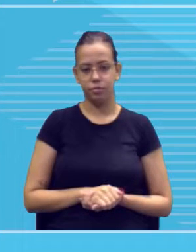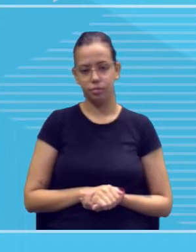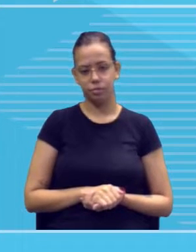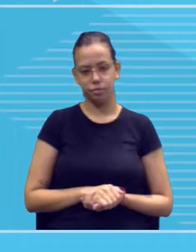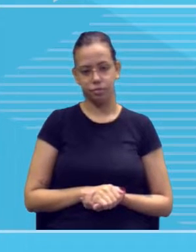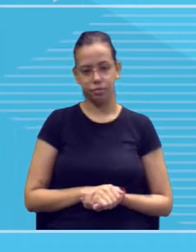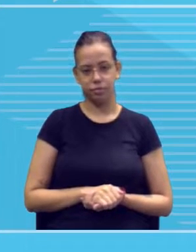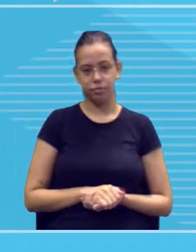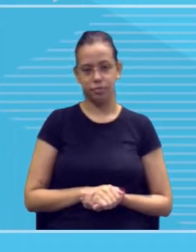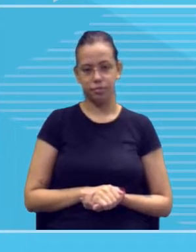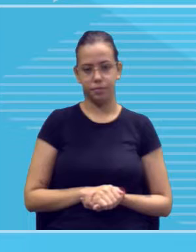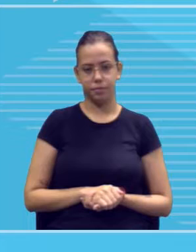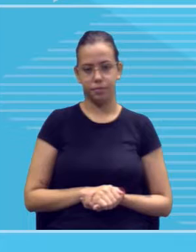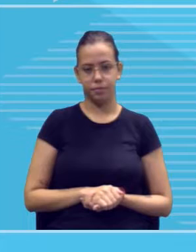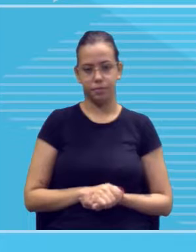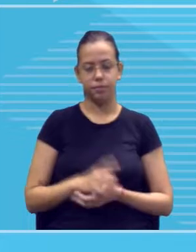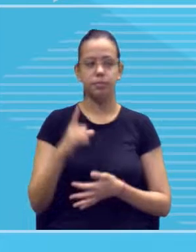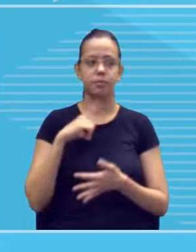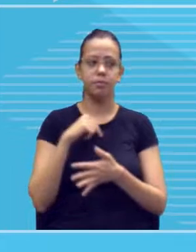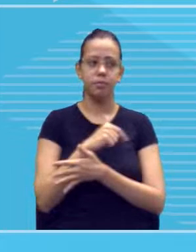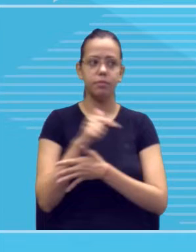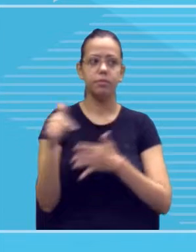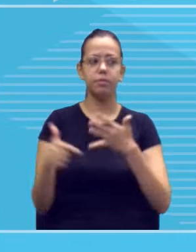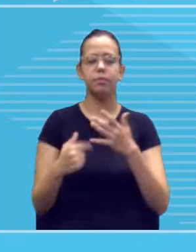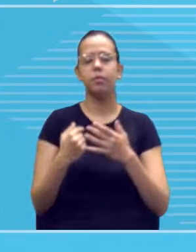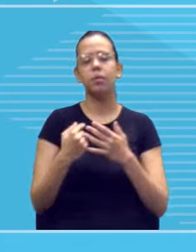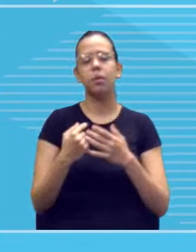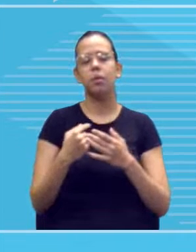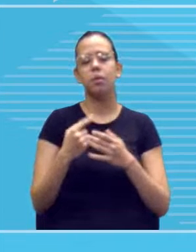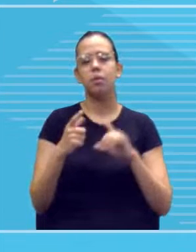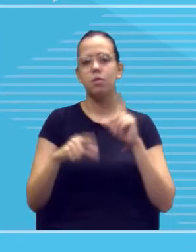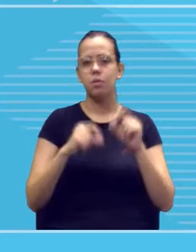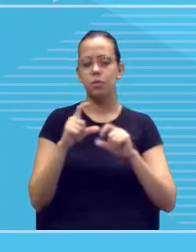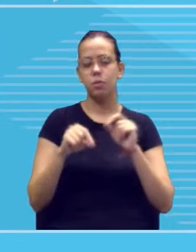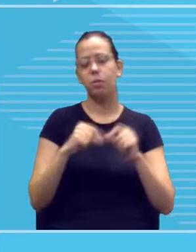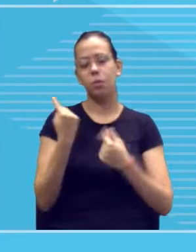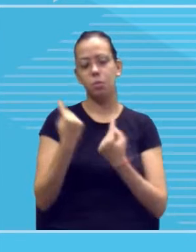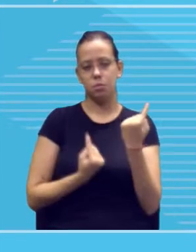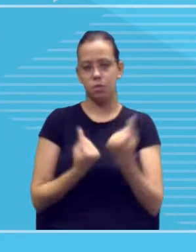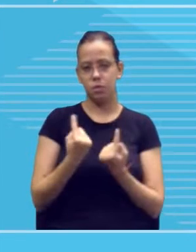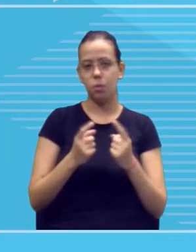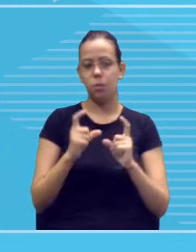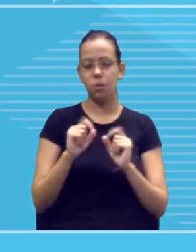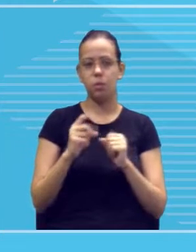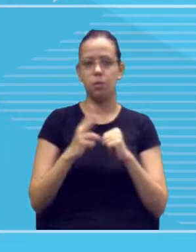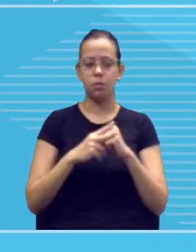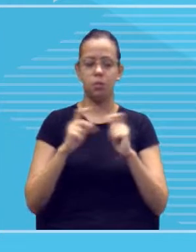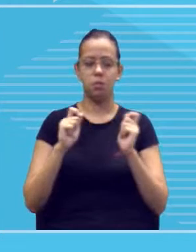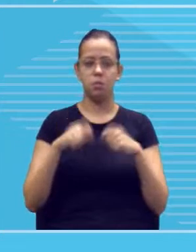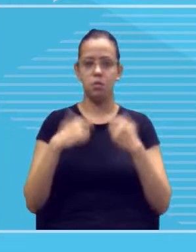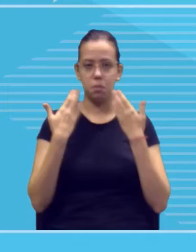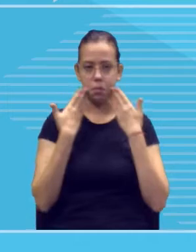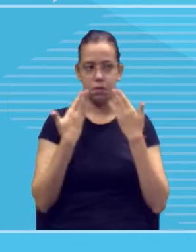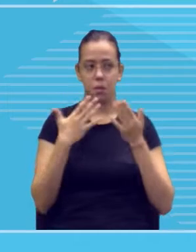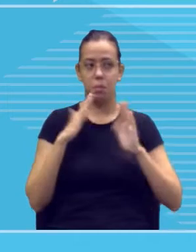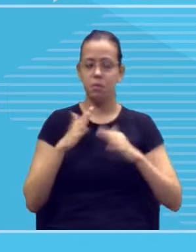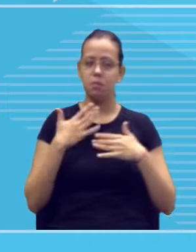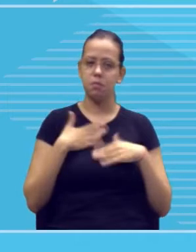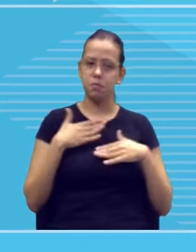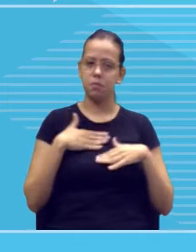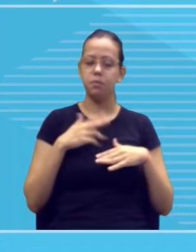já de cara você já tem algumas opções aí do que é que esses verbos modais expressam Não se preocupe não que a gente vai